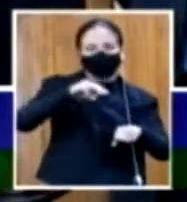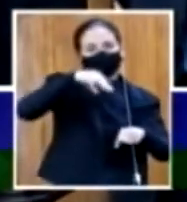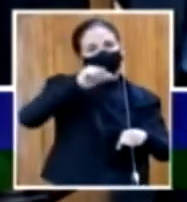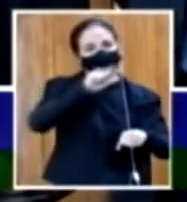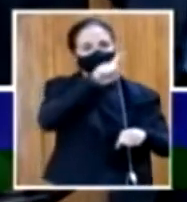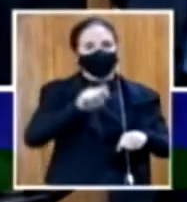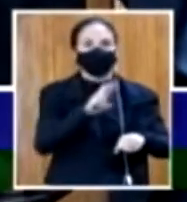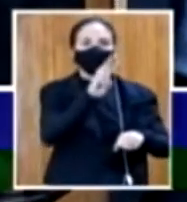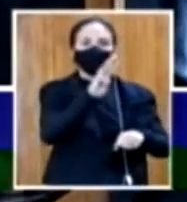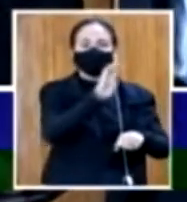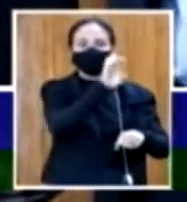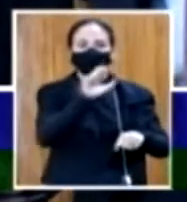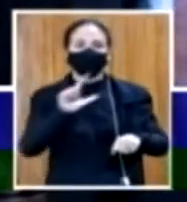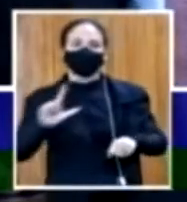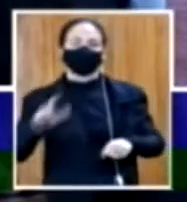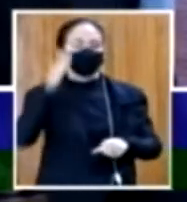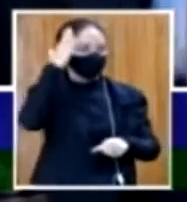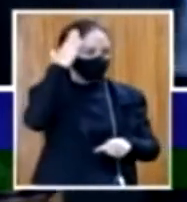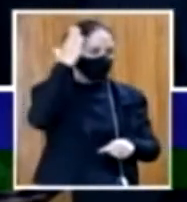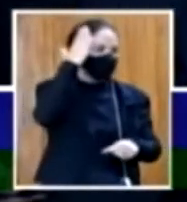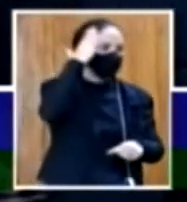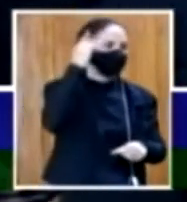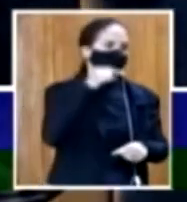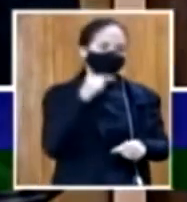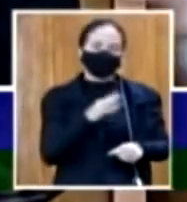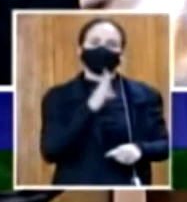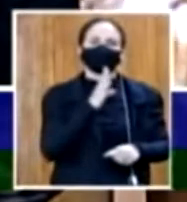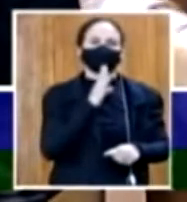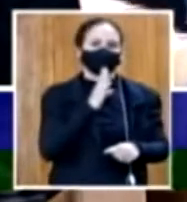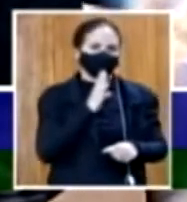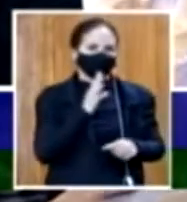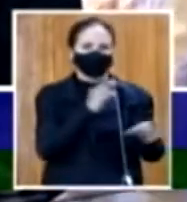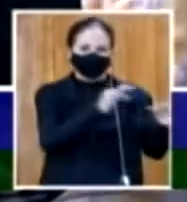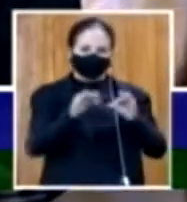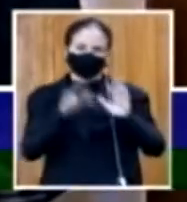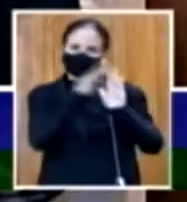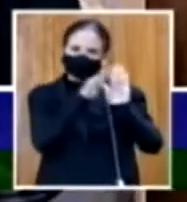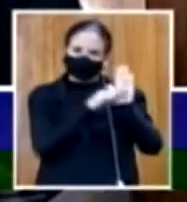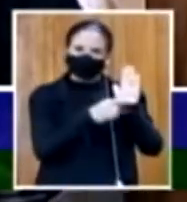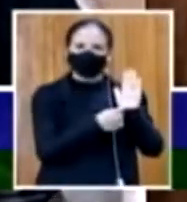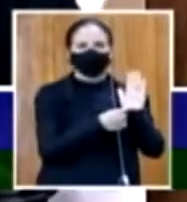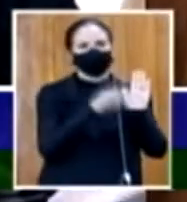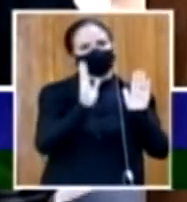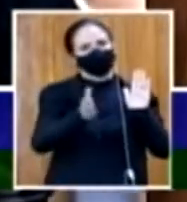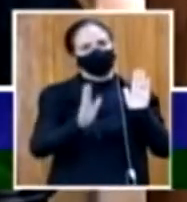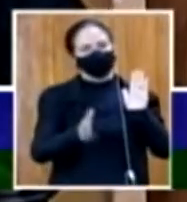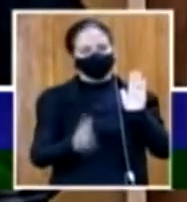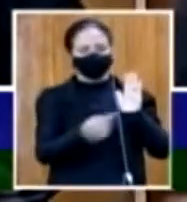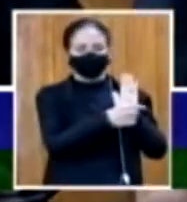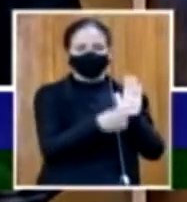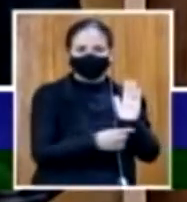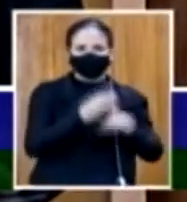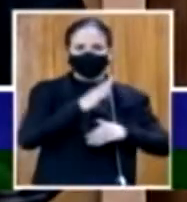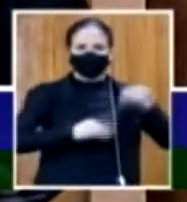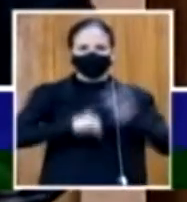Maxwell, muito bem sabe, é conhecedor da matéria, ele que é graduado em